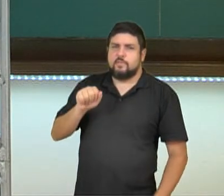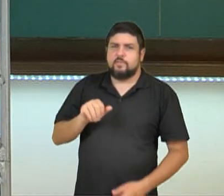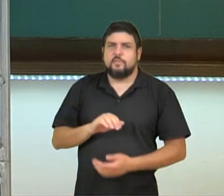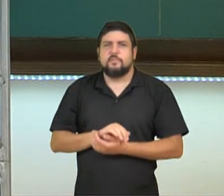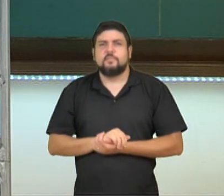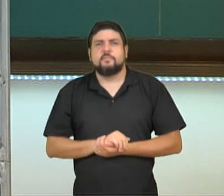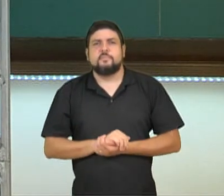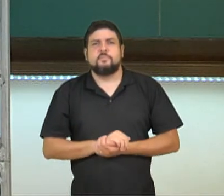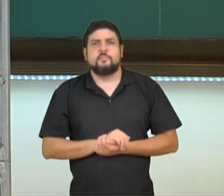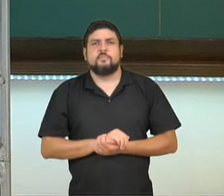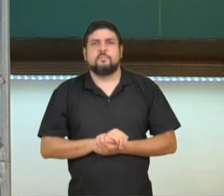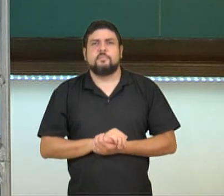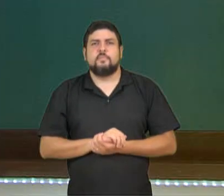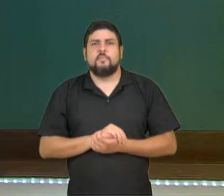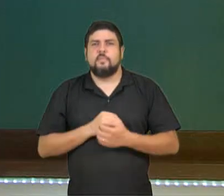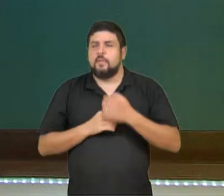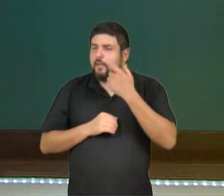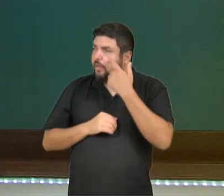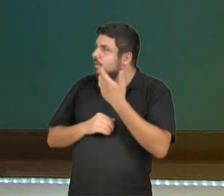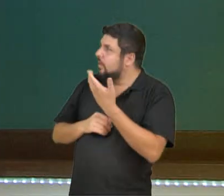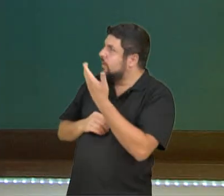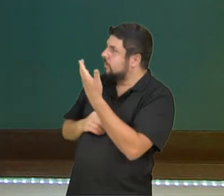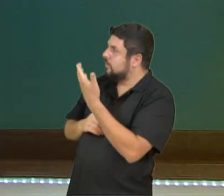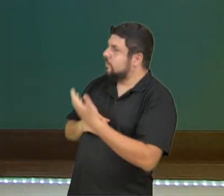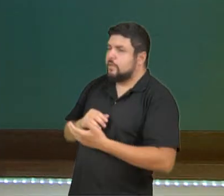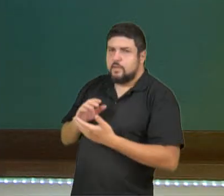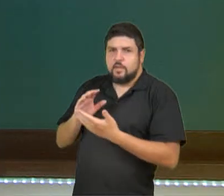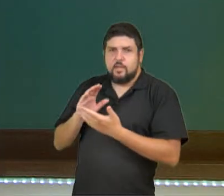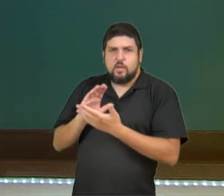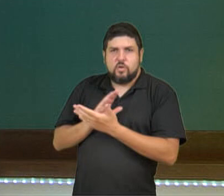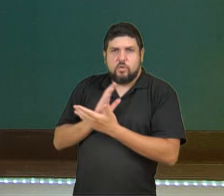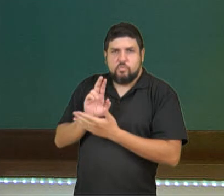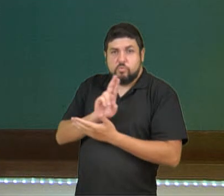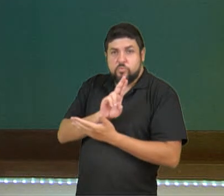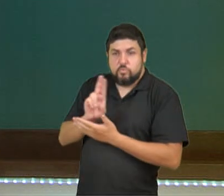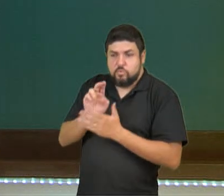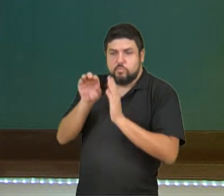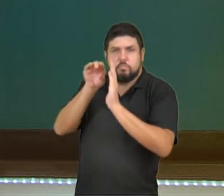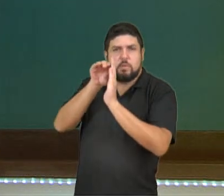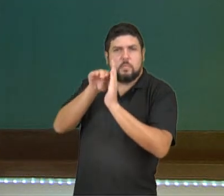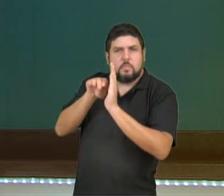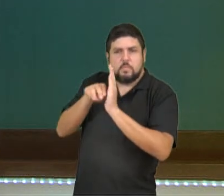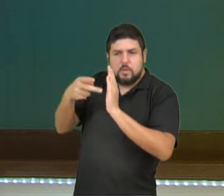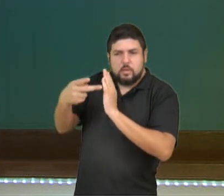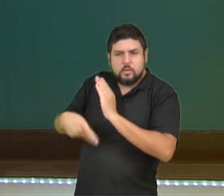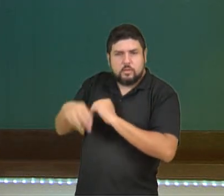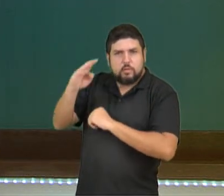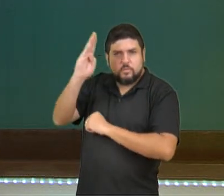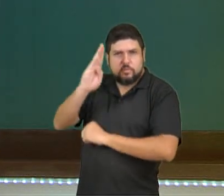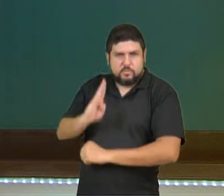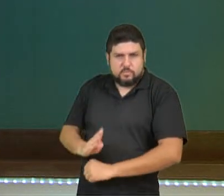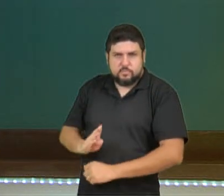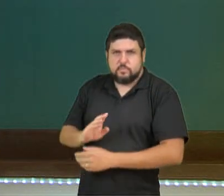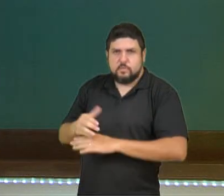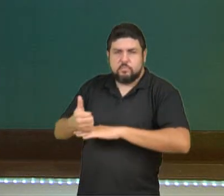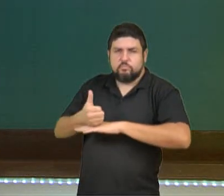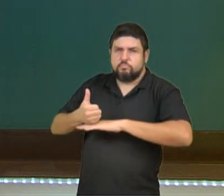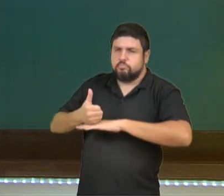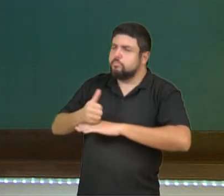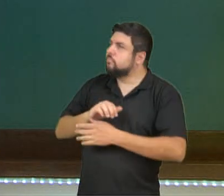Aqui alguns surfistas, né? Tem aqui o Gabriel Medina, Adriano Souza, Felipe Toledo, Ítalo Ferreira, Tatiana Weston